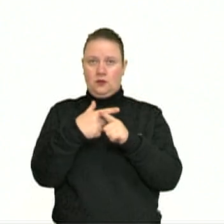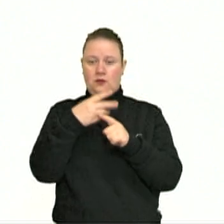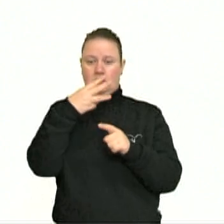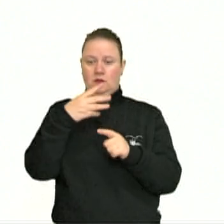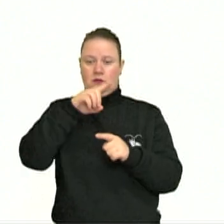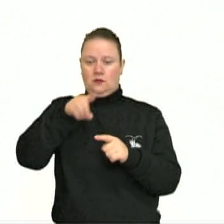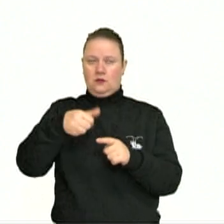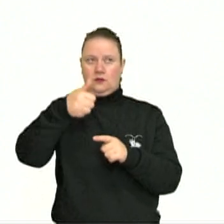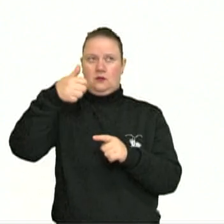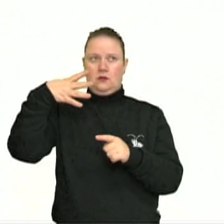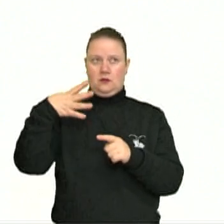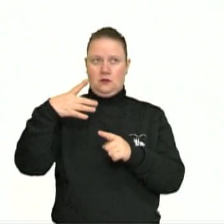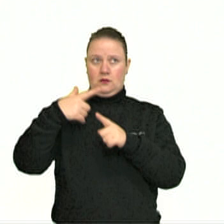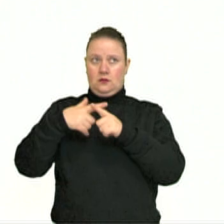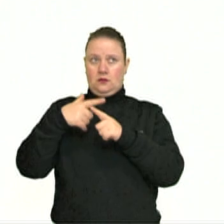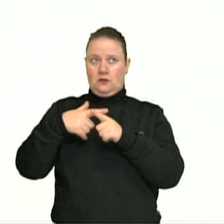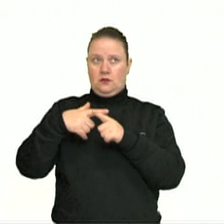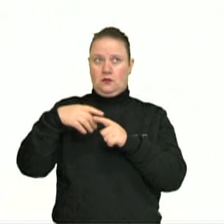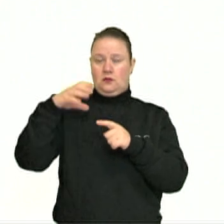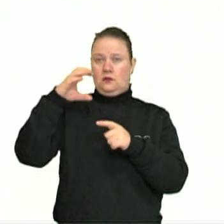valor, vezes a raiz de